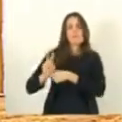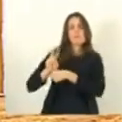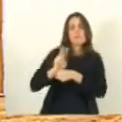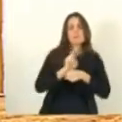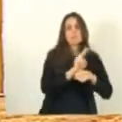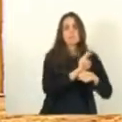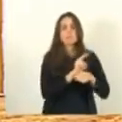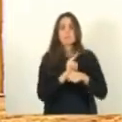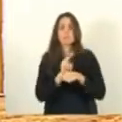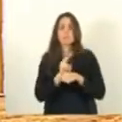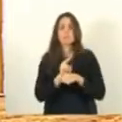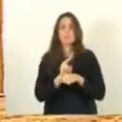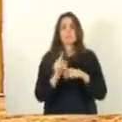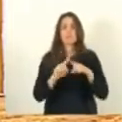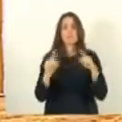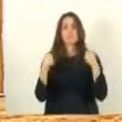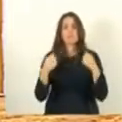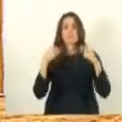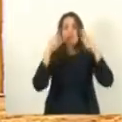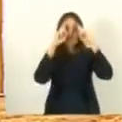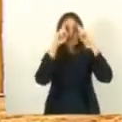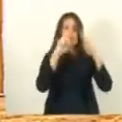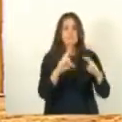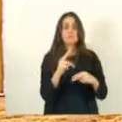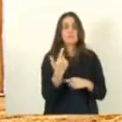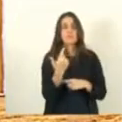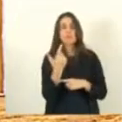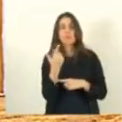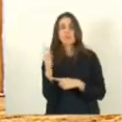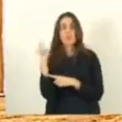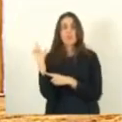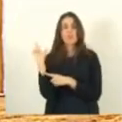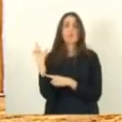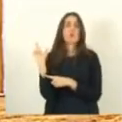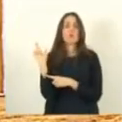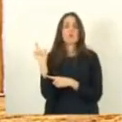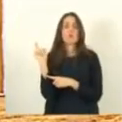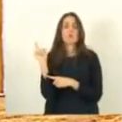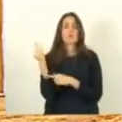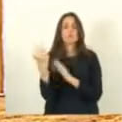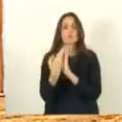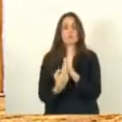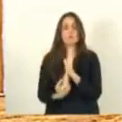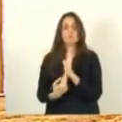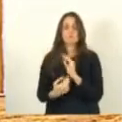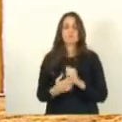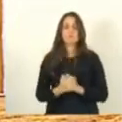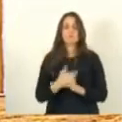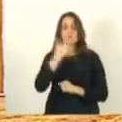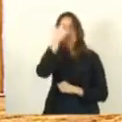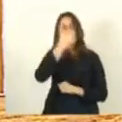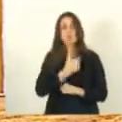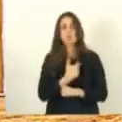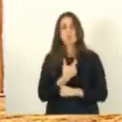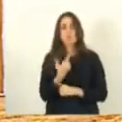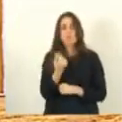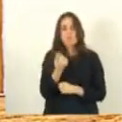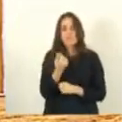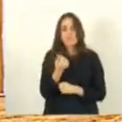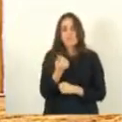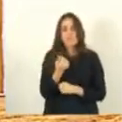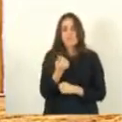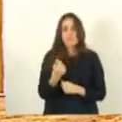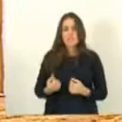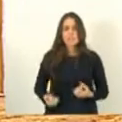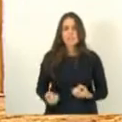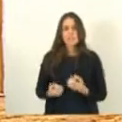fiscalização, desde que respeitadas as demais balizas da Carta Constitucional. Ora, nós não estamos criando despesa para o Estado, não